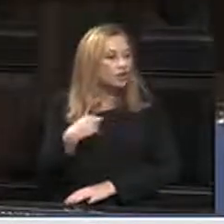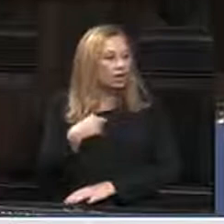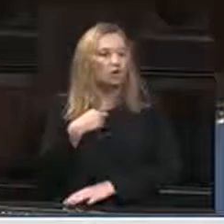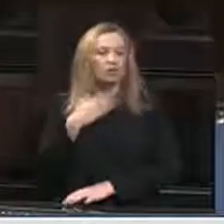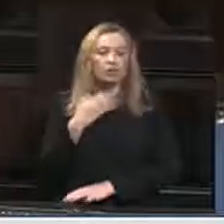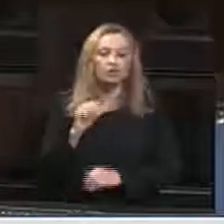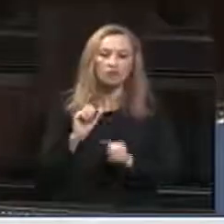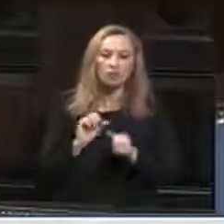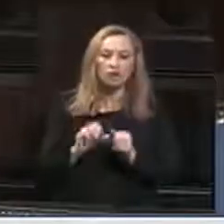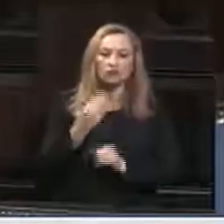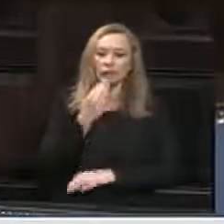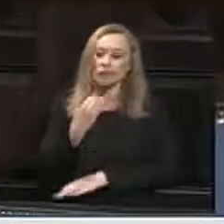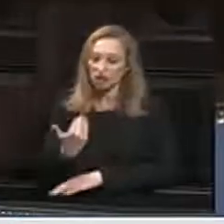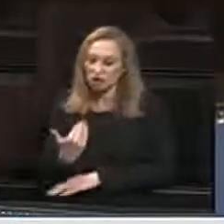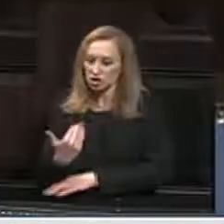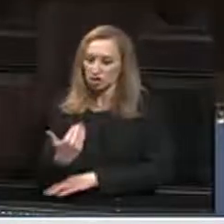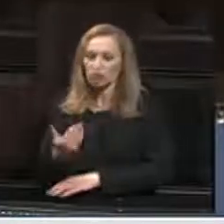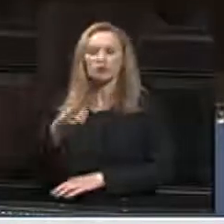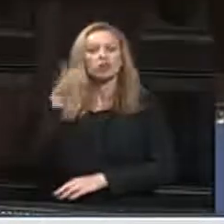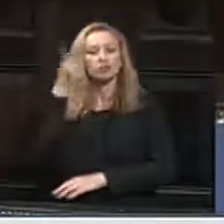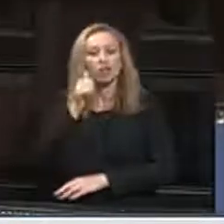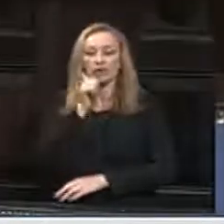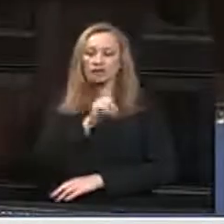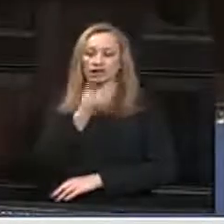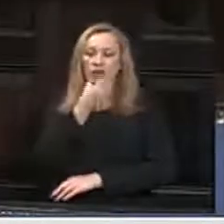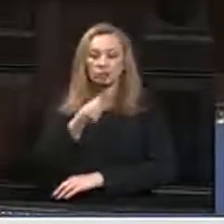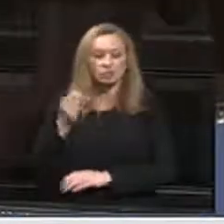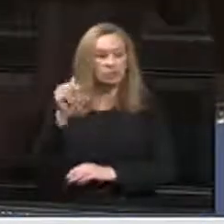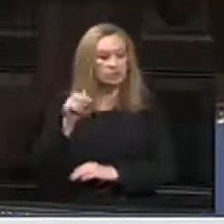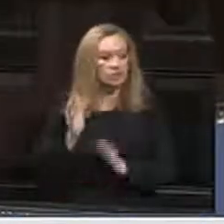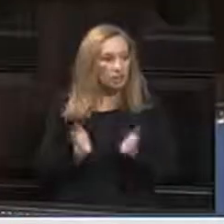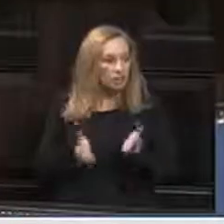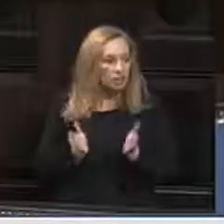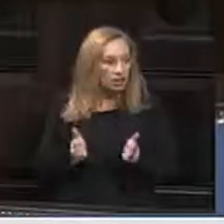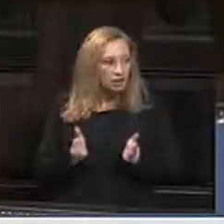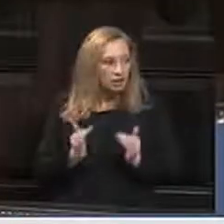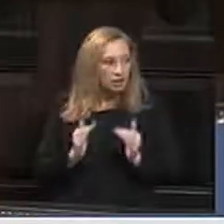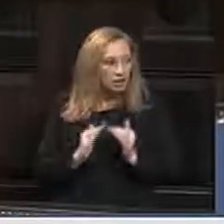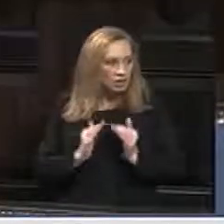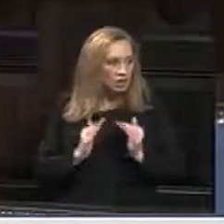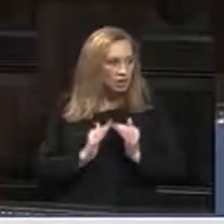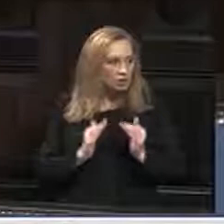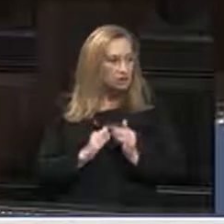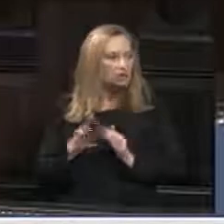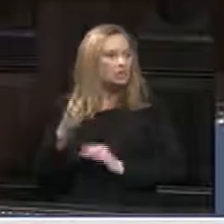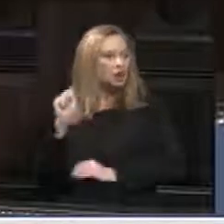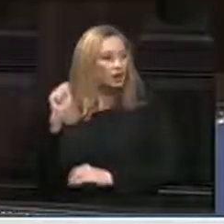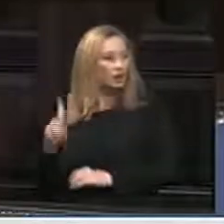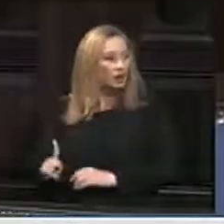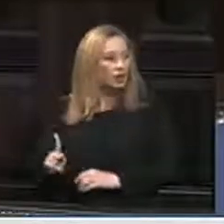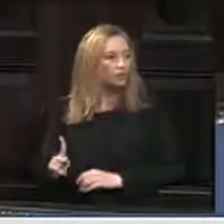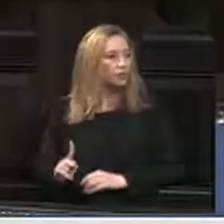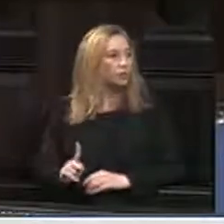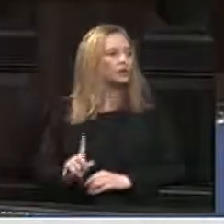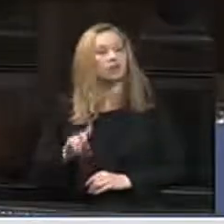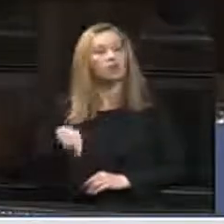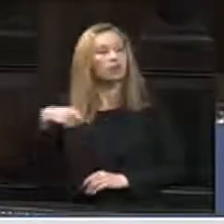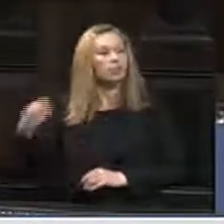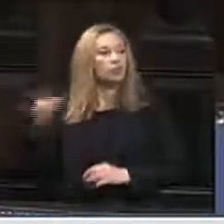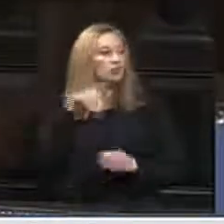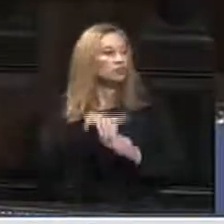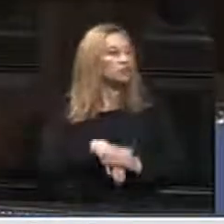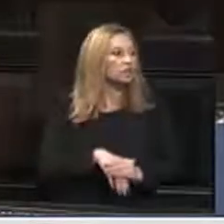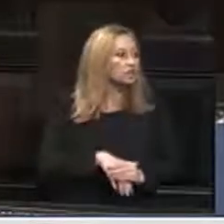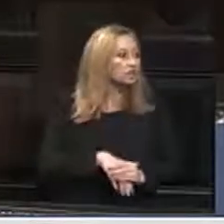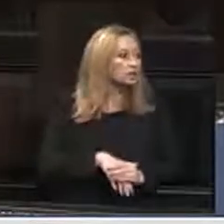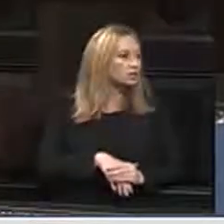aos deputados e deputadas da Casa, no sentido de aprovar esta matéria e, após a votação, fazer com